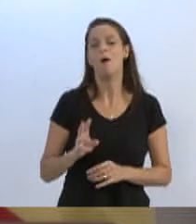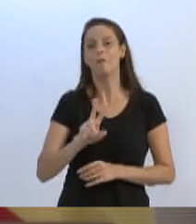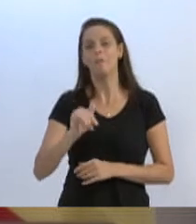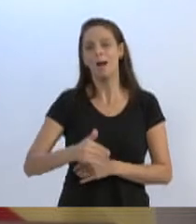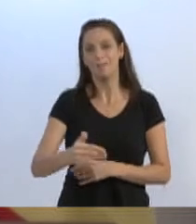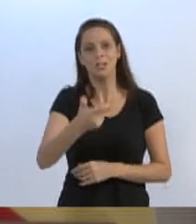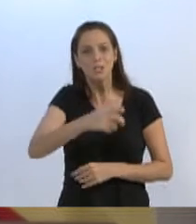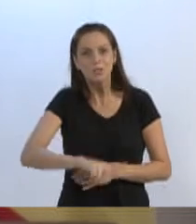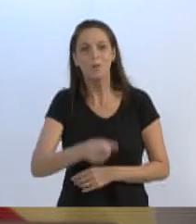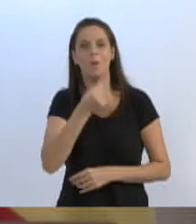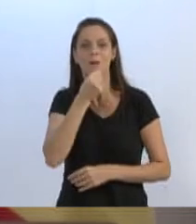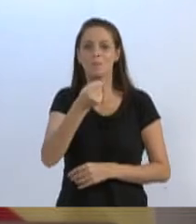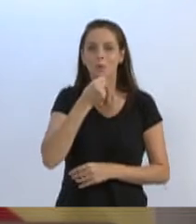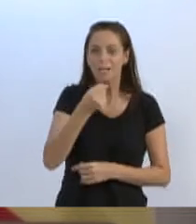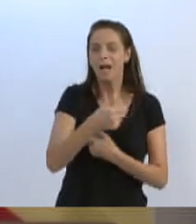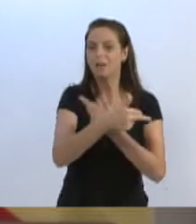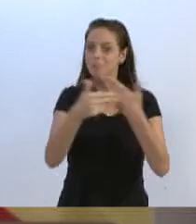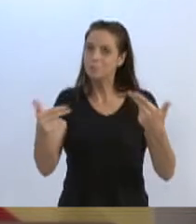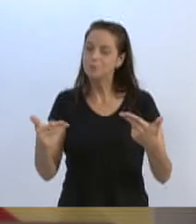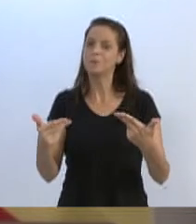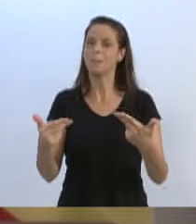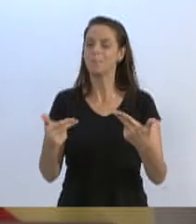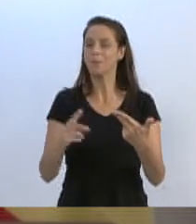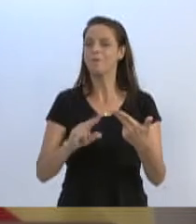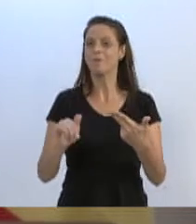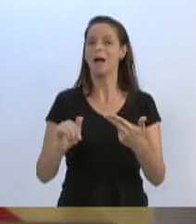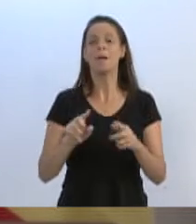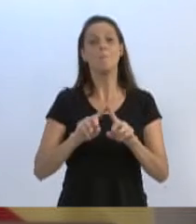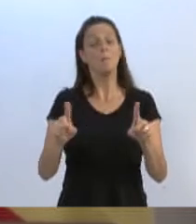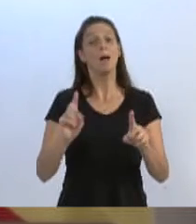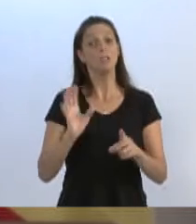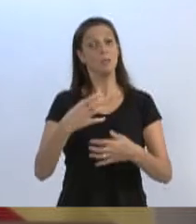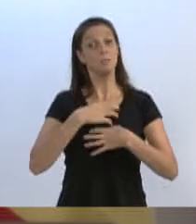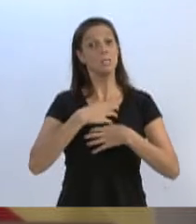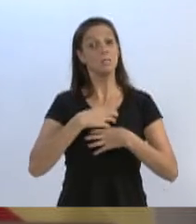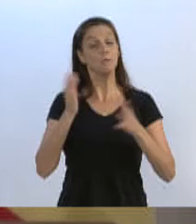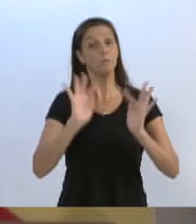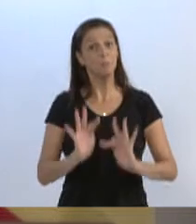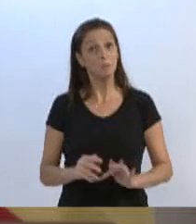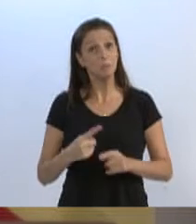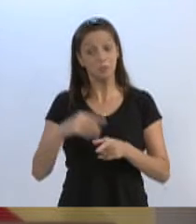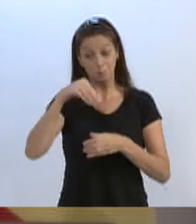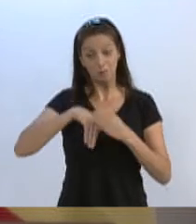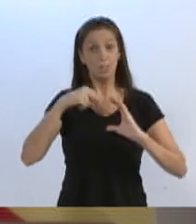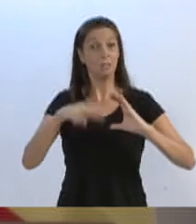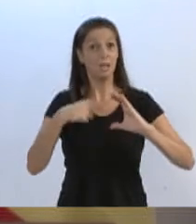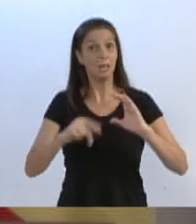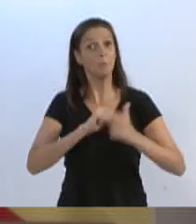fico muito feliz de ver que o nosso trabalho aqui na casa tem efeito prático e que modifica